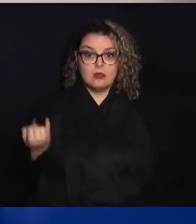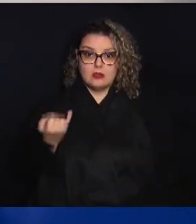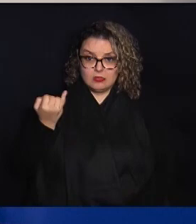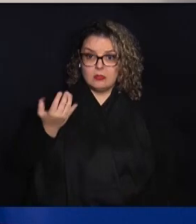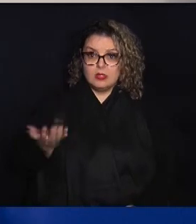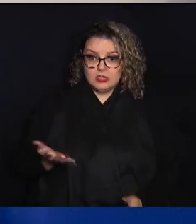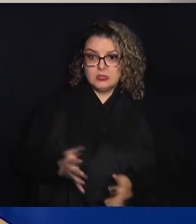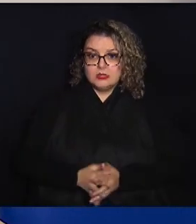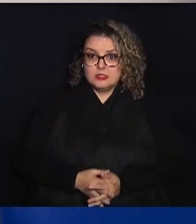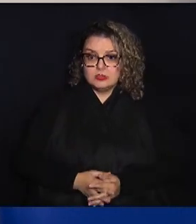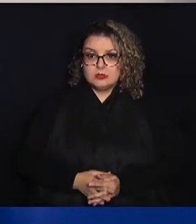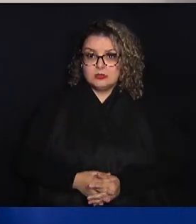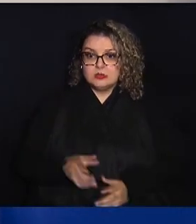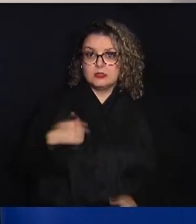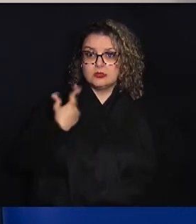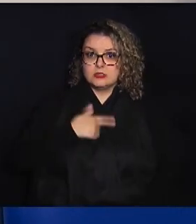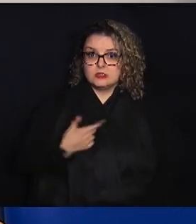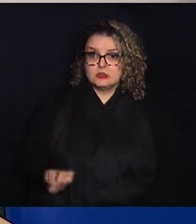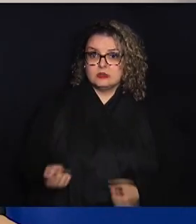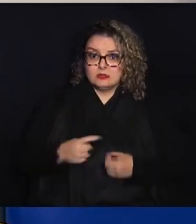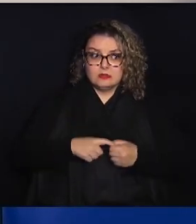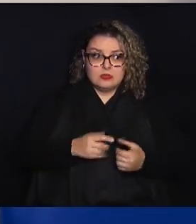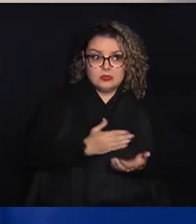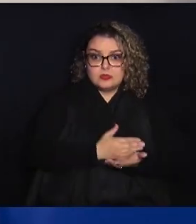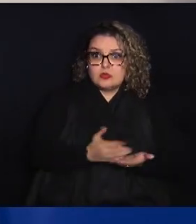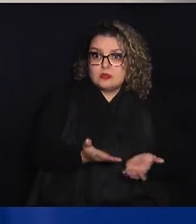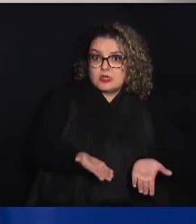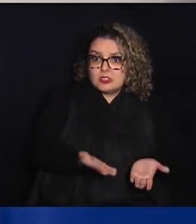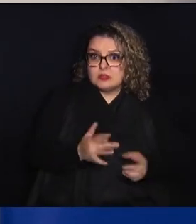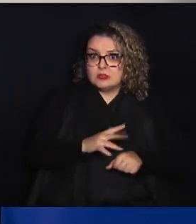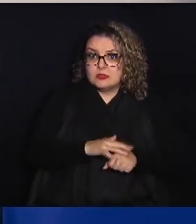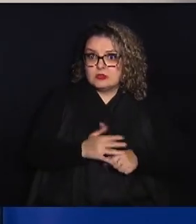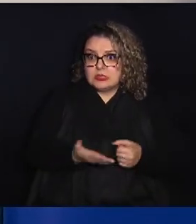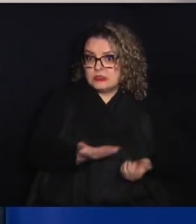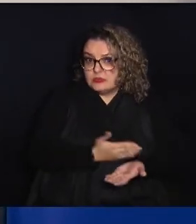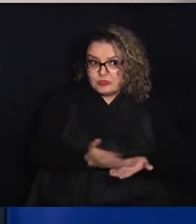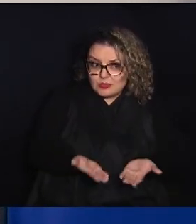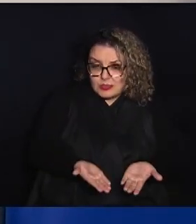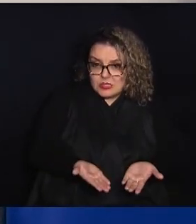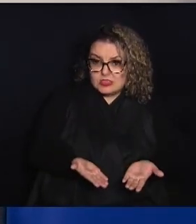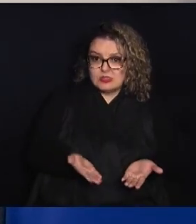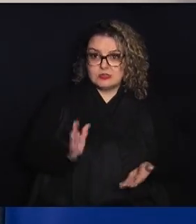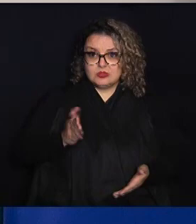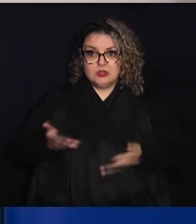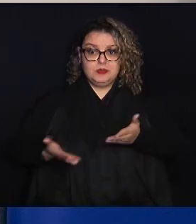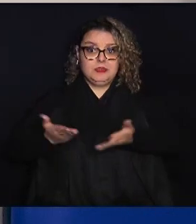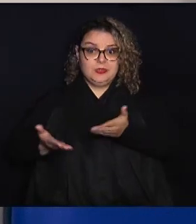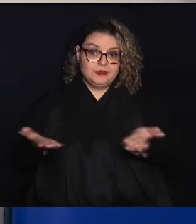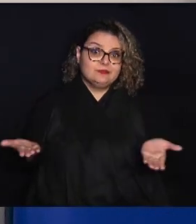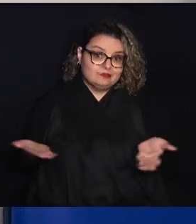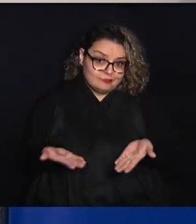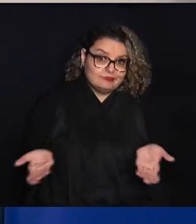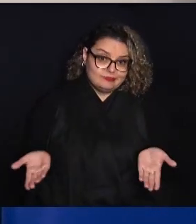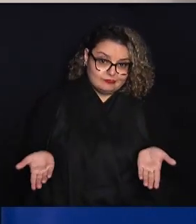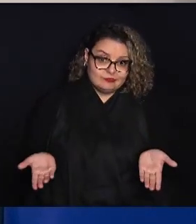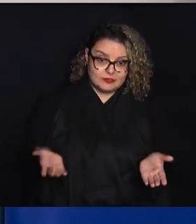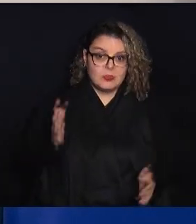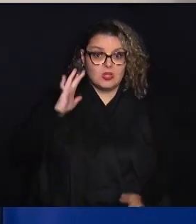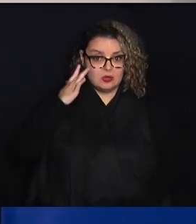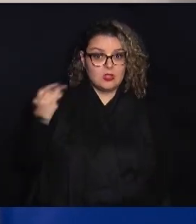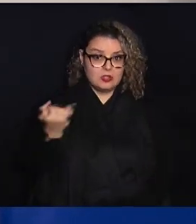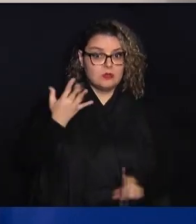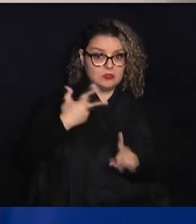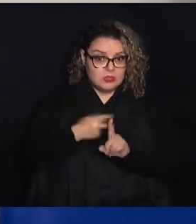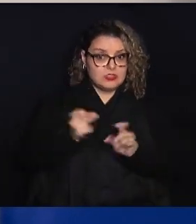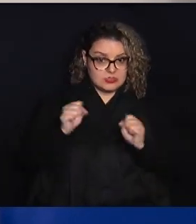mais leve né Eu acho importante né porque a gente vai voltar a estaca zero com as doenças da estáa zero né Já temos que lidar com as